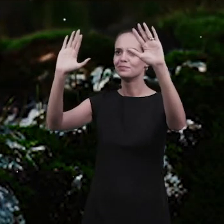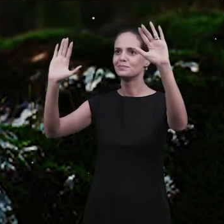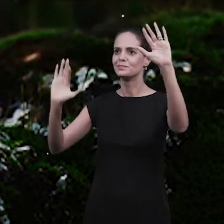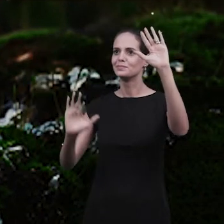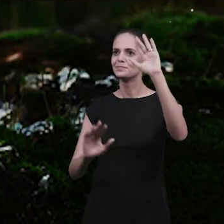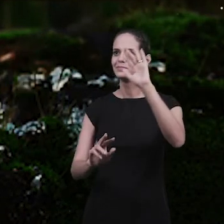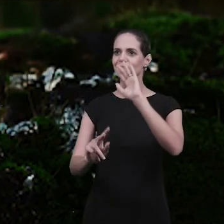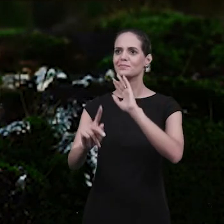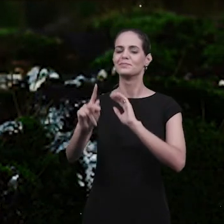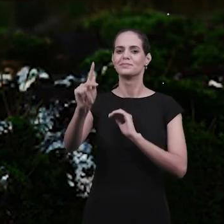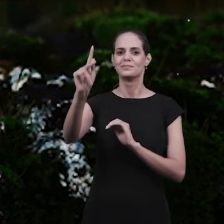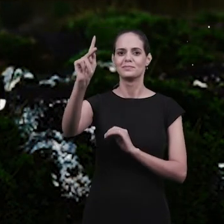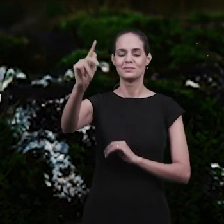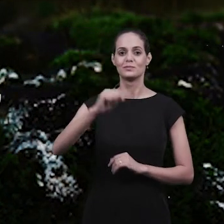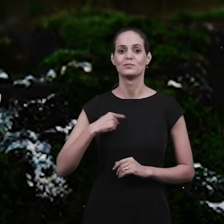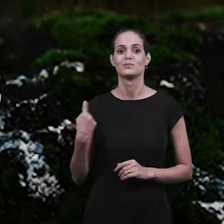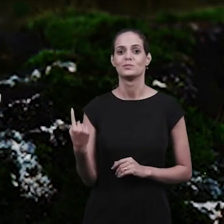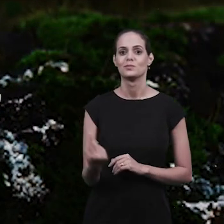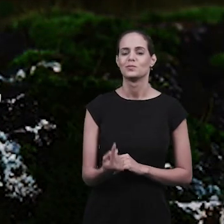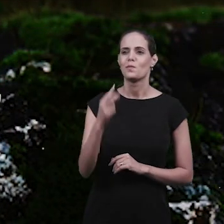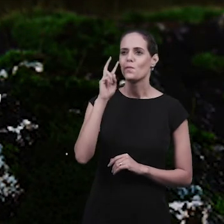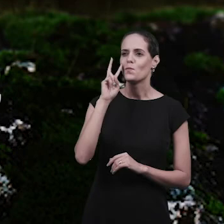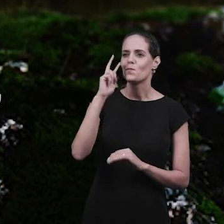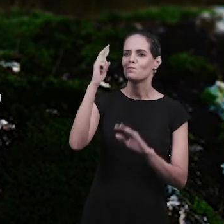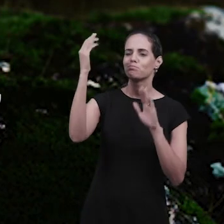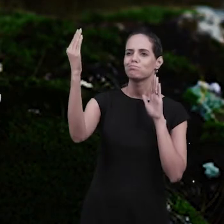Glória. Veremos o Rei